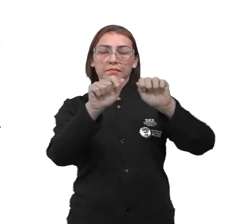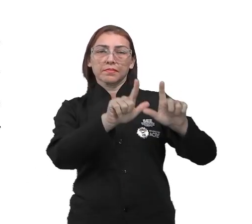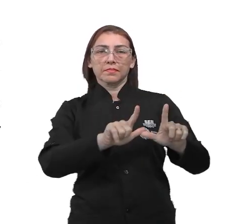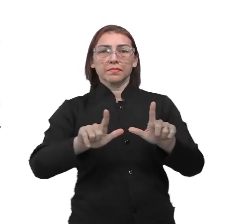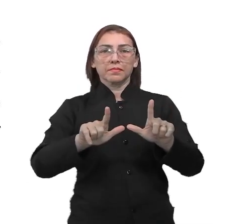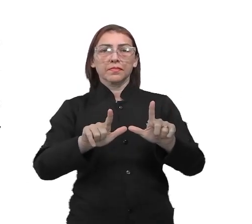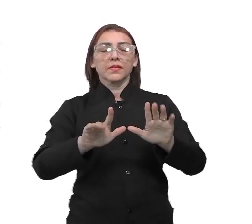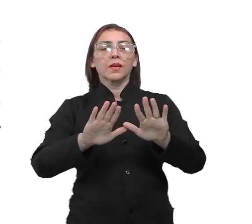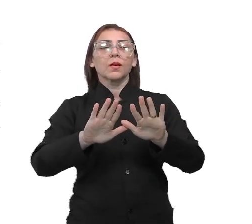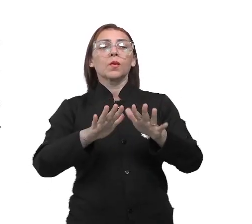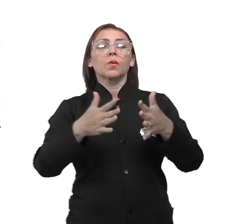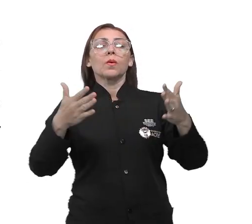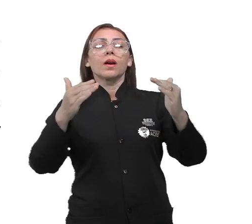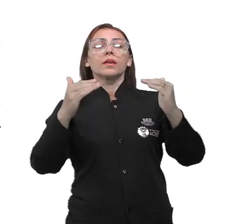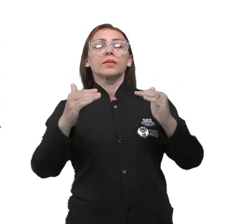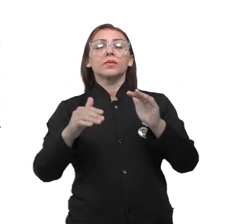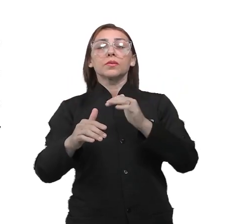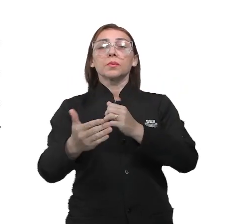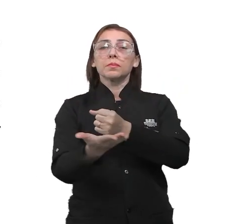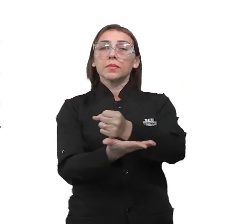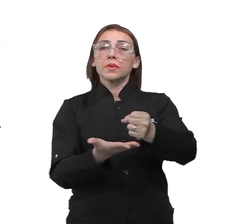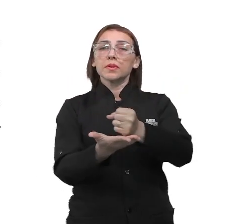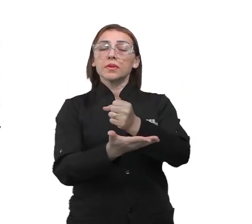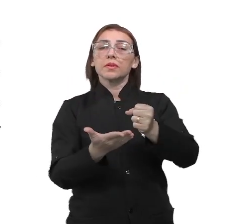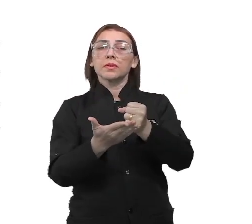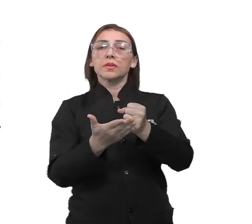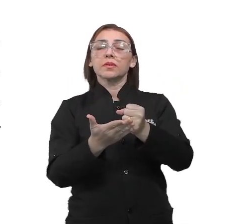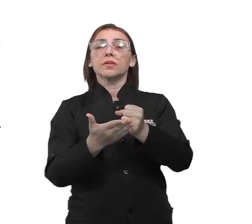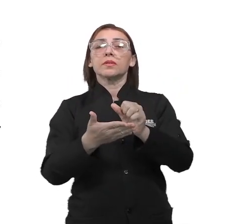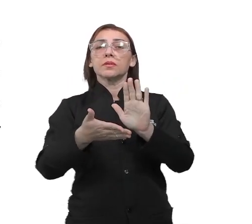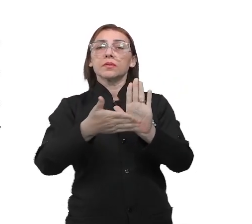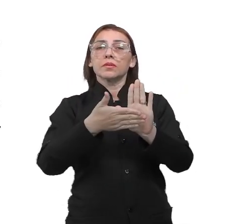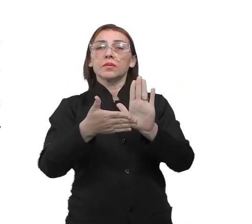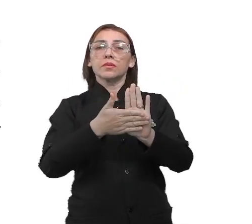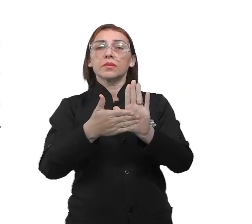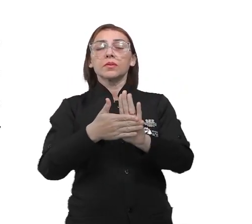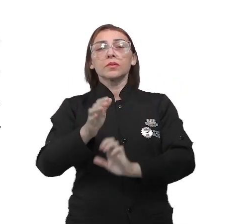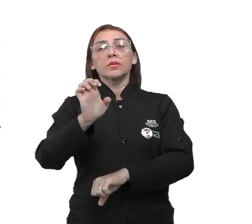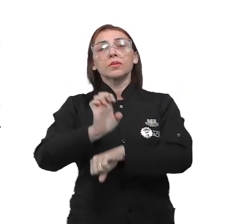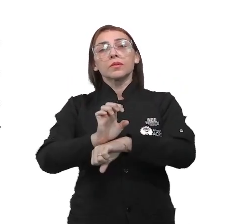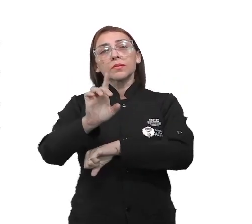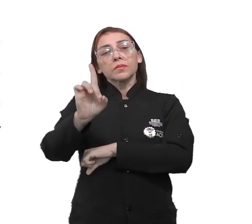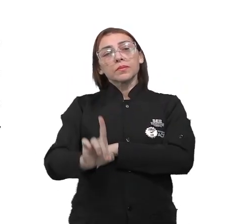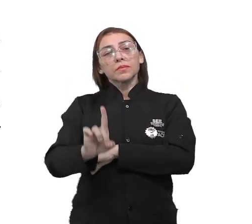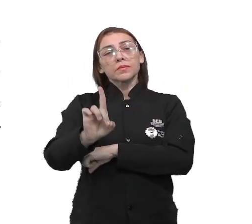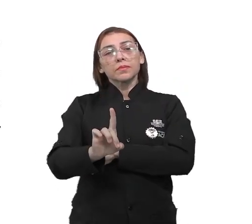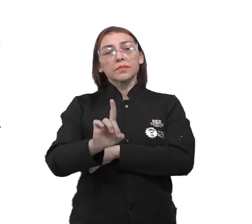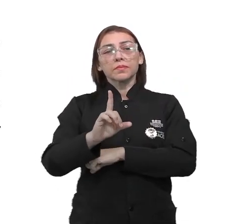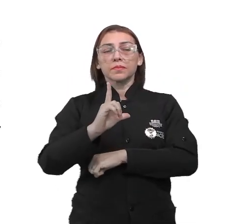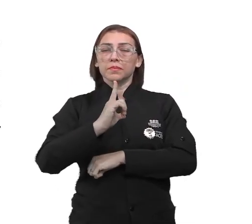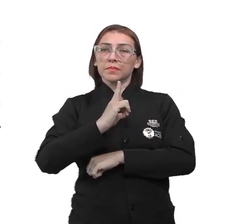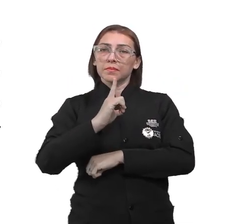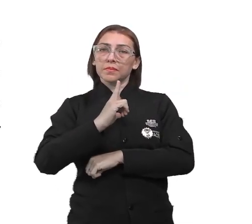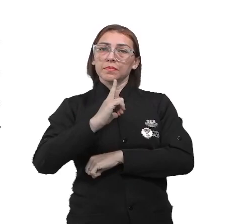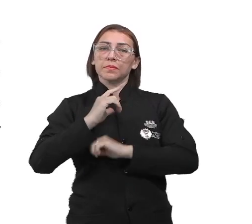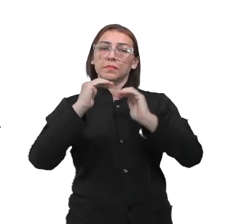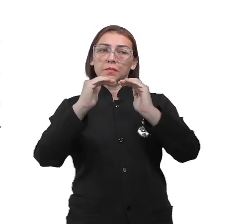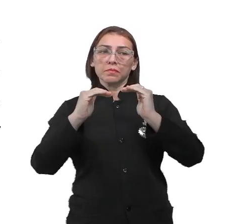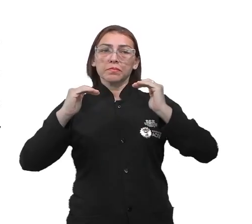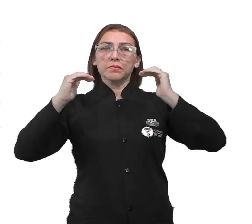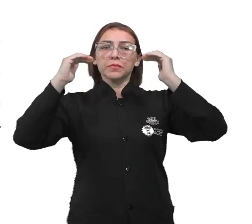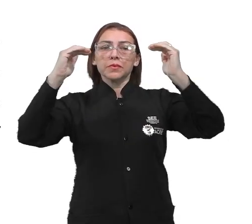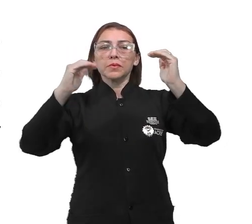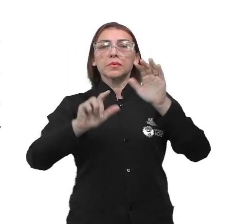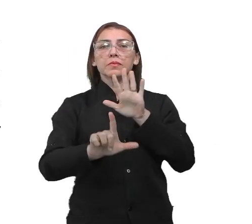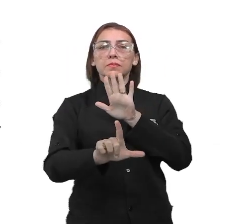slide, quais são os princípios fundamentais do Estado de Direito. Então, nós temos a supremacia